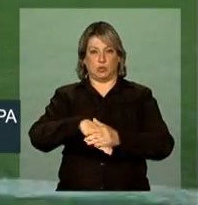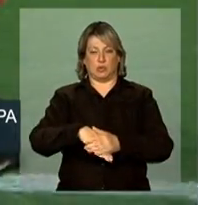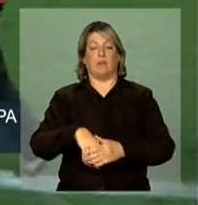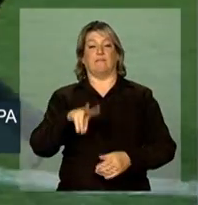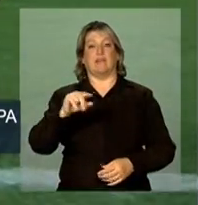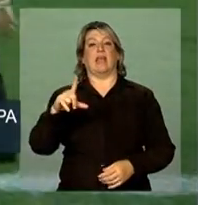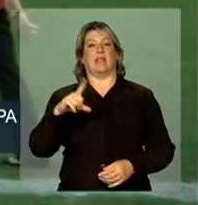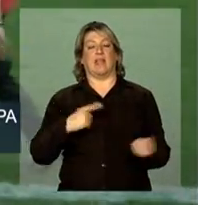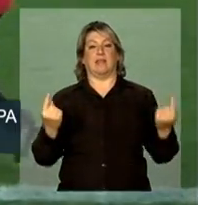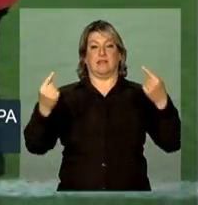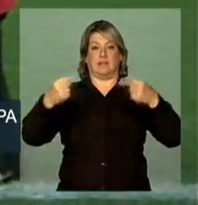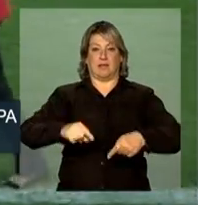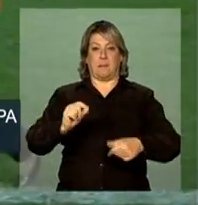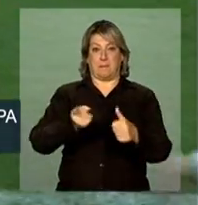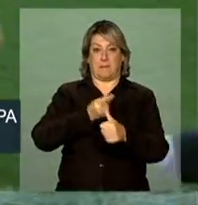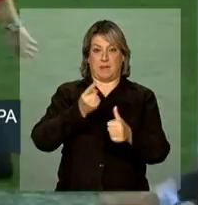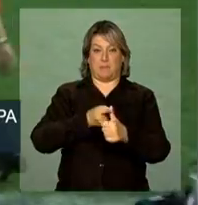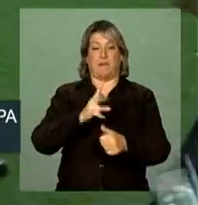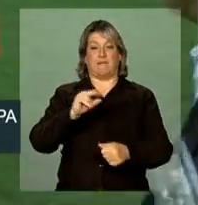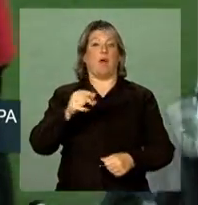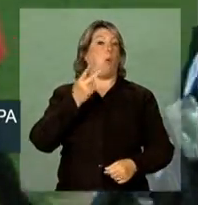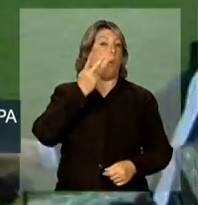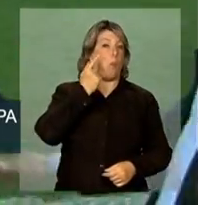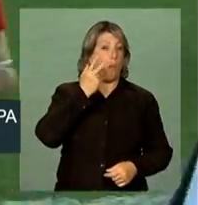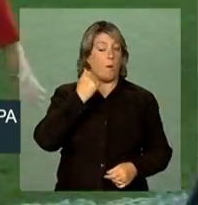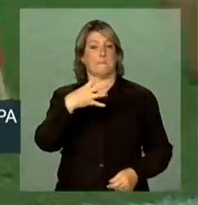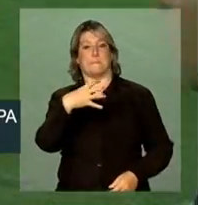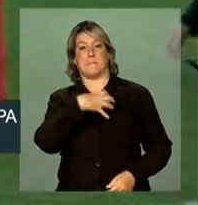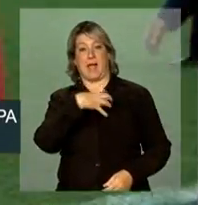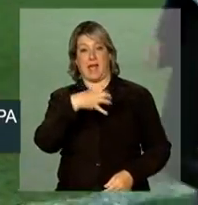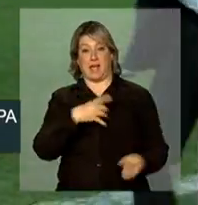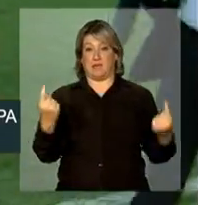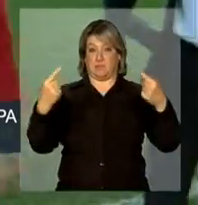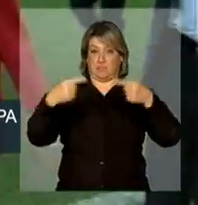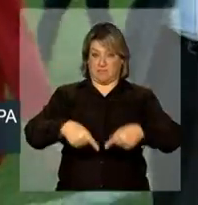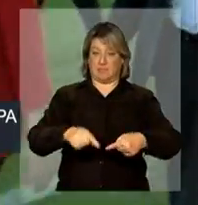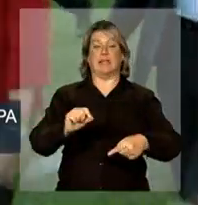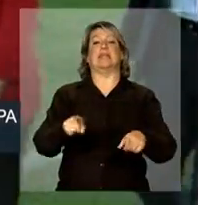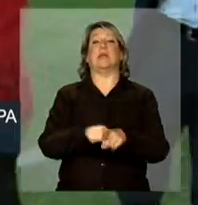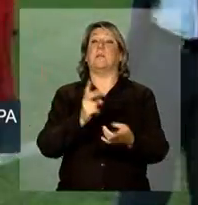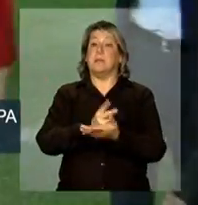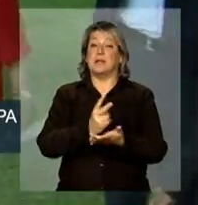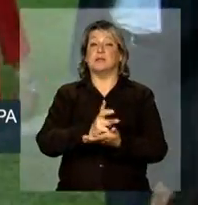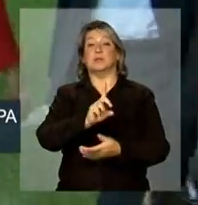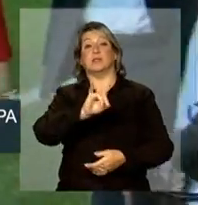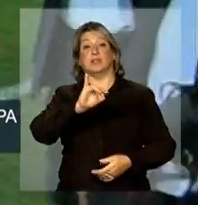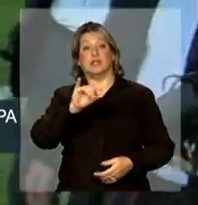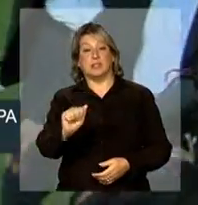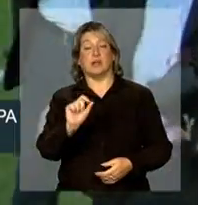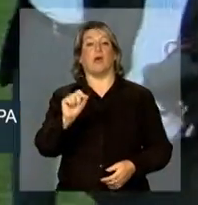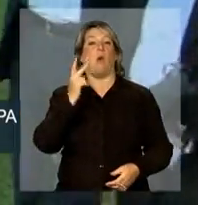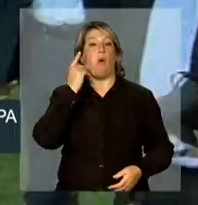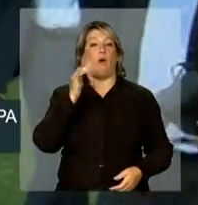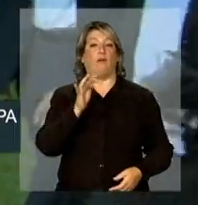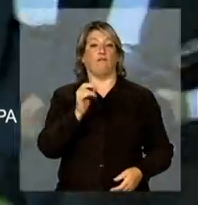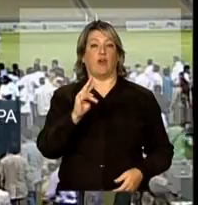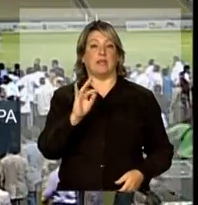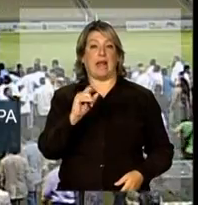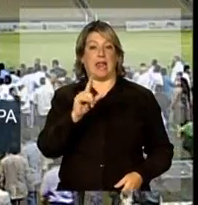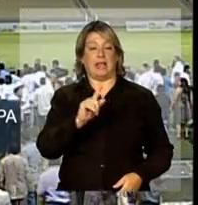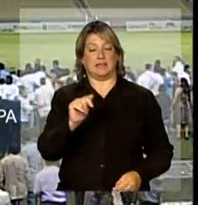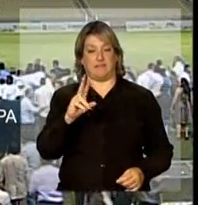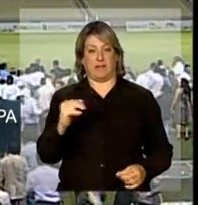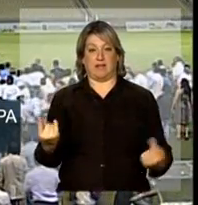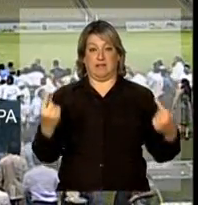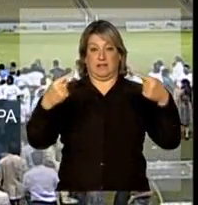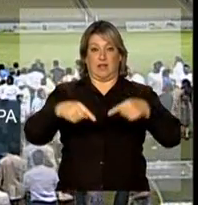partida, a primeira partida vai ser entre Ceará e Bahia. E no mesmo dia, o Fortaleza vai enfrentar